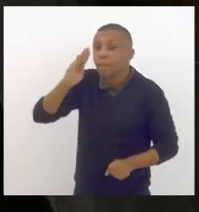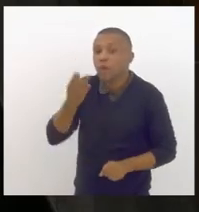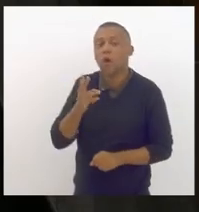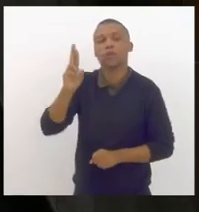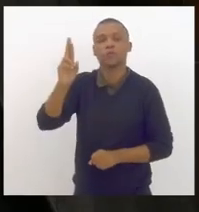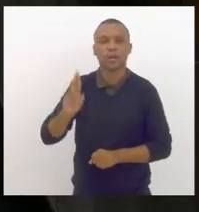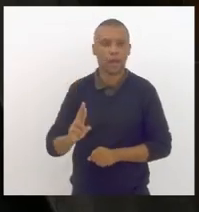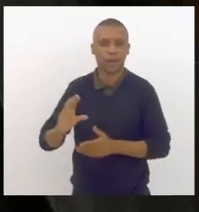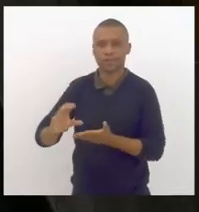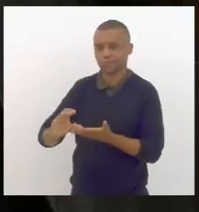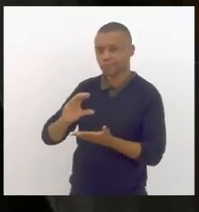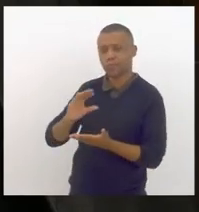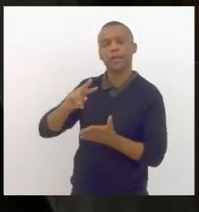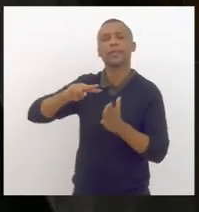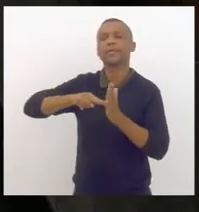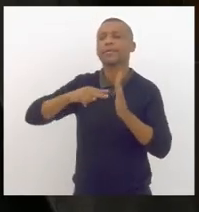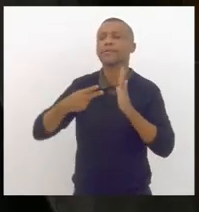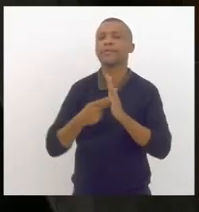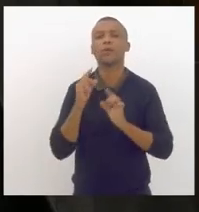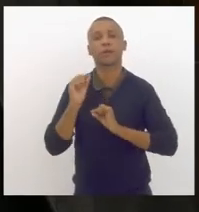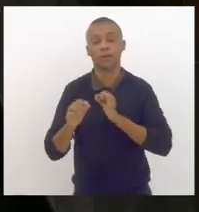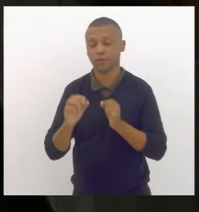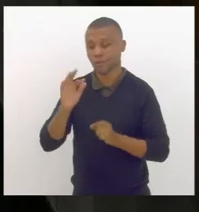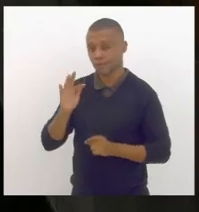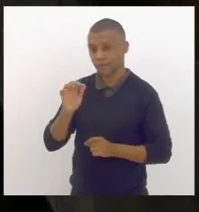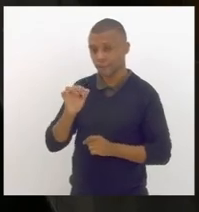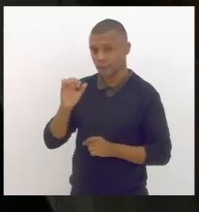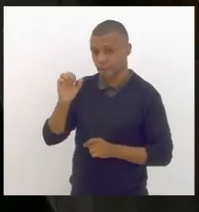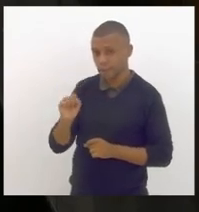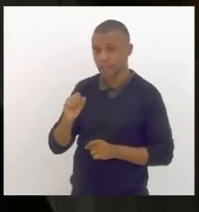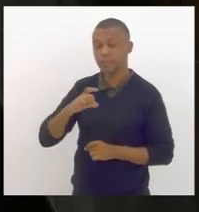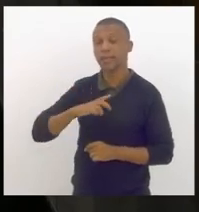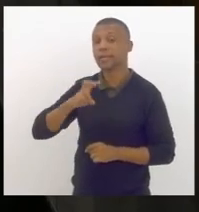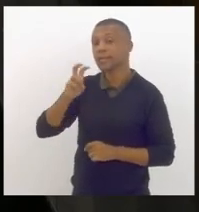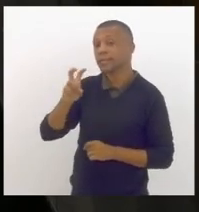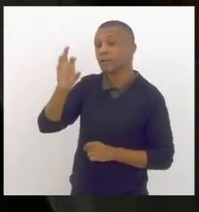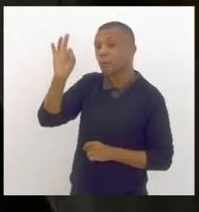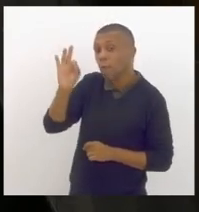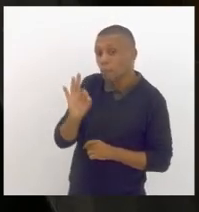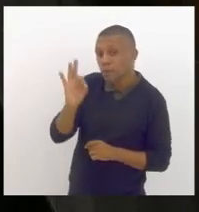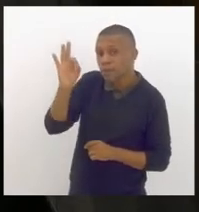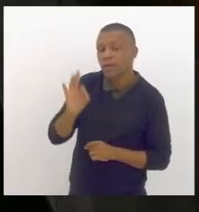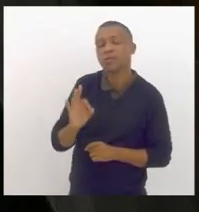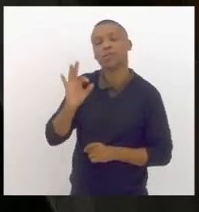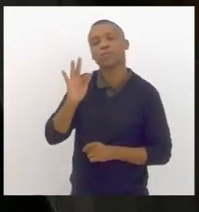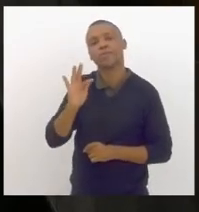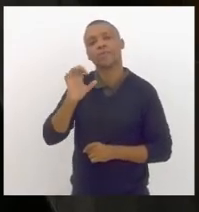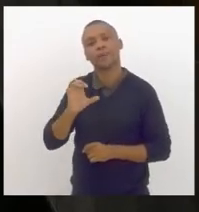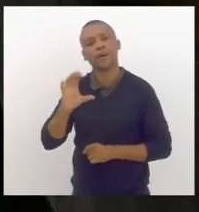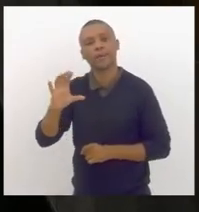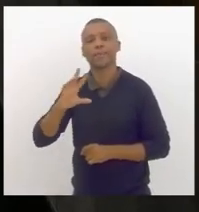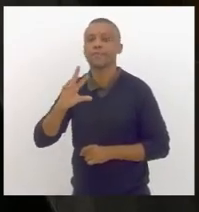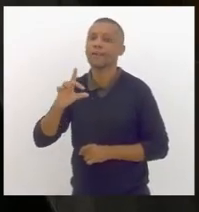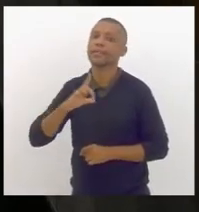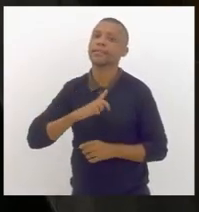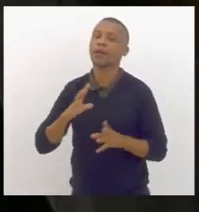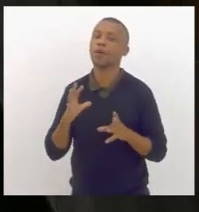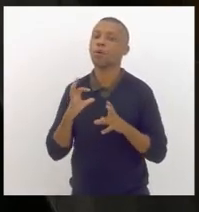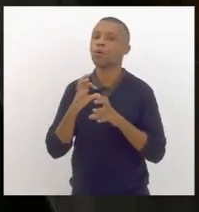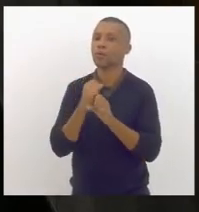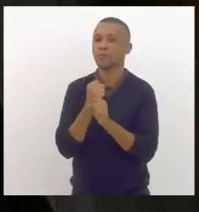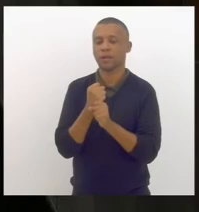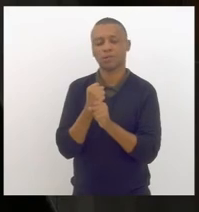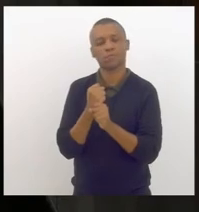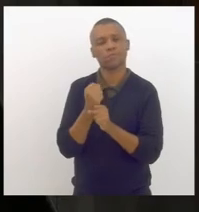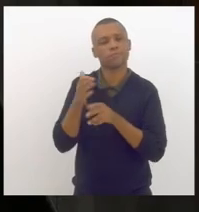o que quer dizer que o FEIS, que dispõe de 5% do FECP, vai ter um orçamento esse ano de cerca de